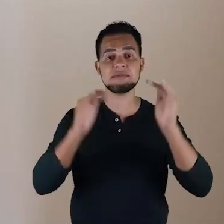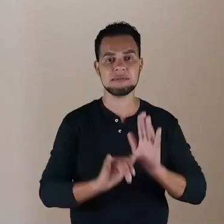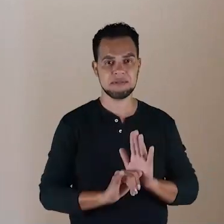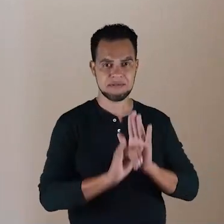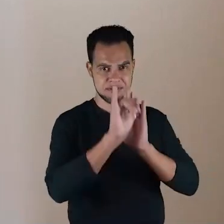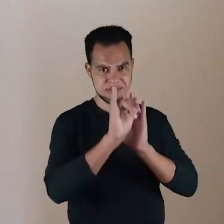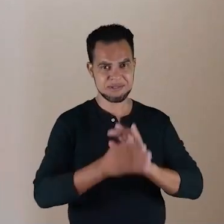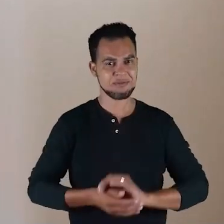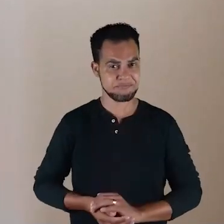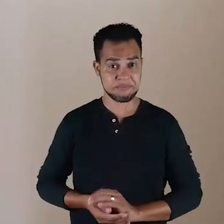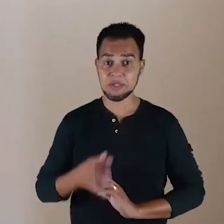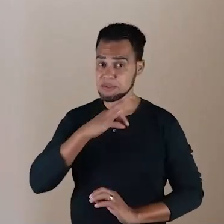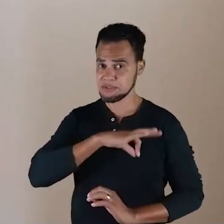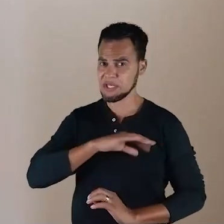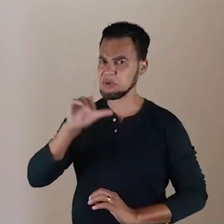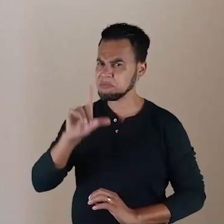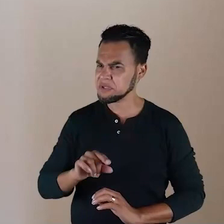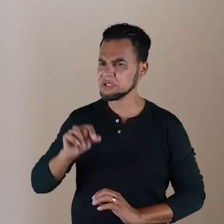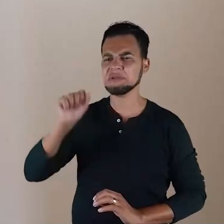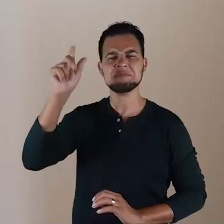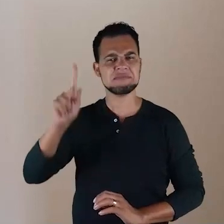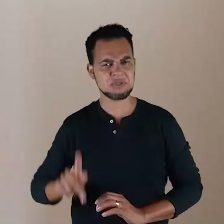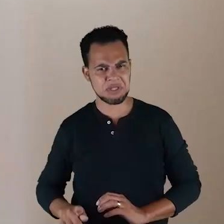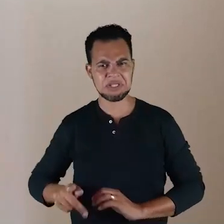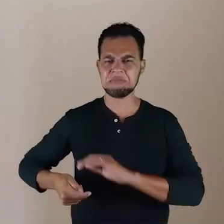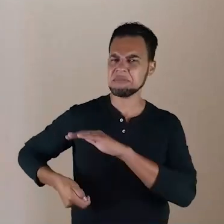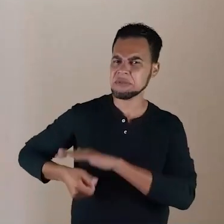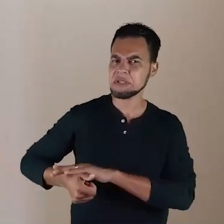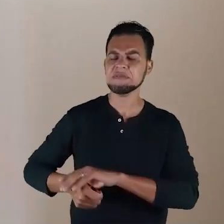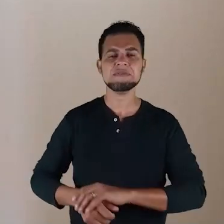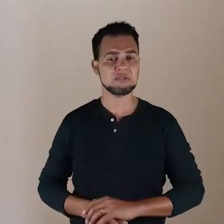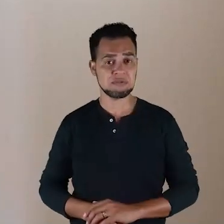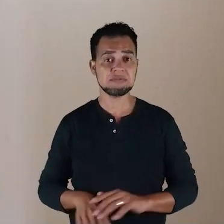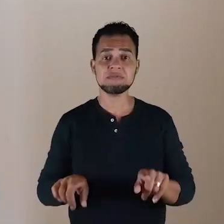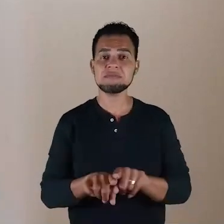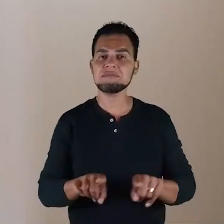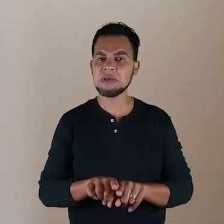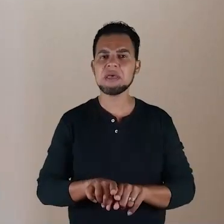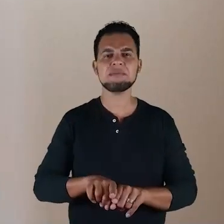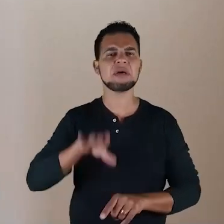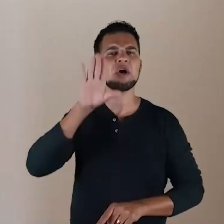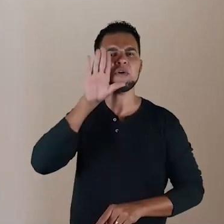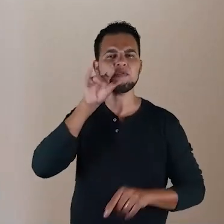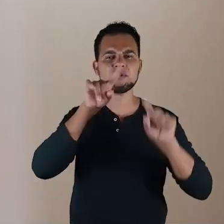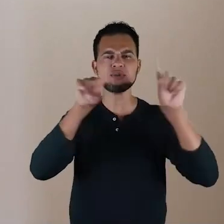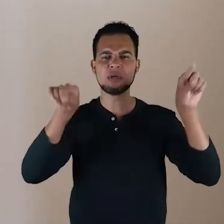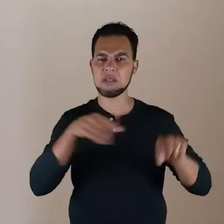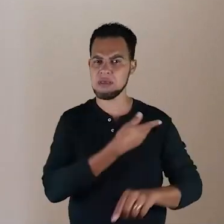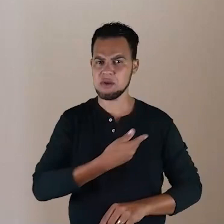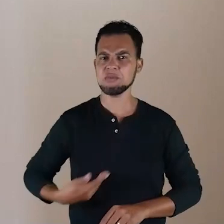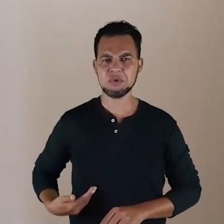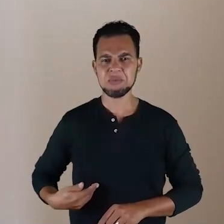inflação para o salário mínimo para as aposentadorias e benefícios e também para o funcionalismo público